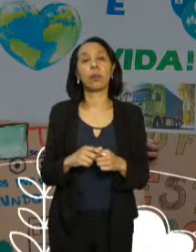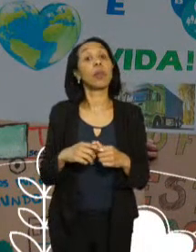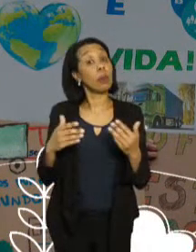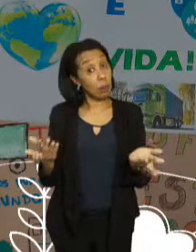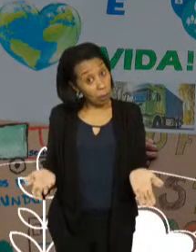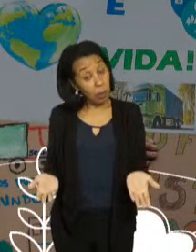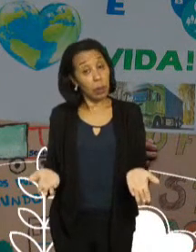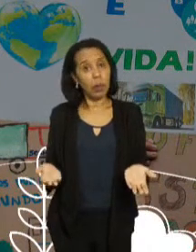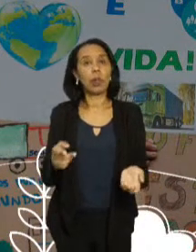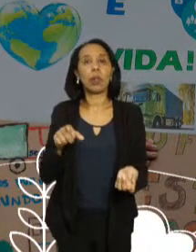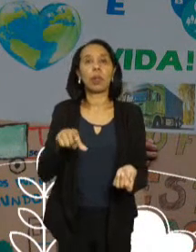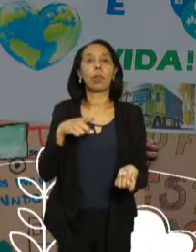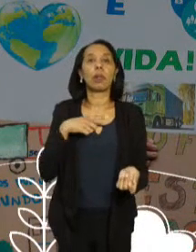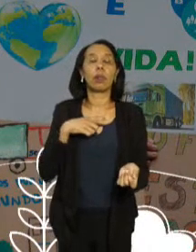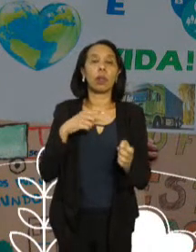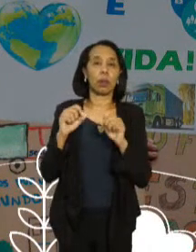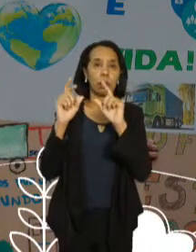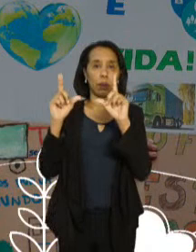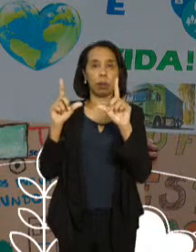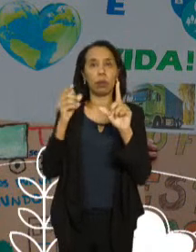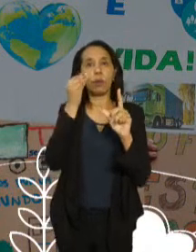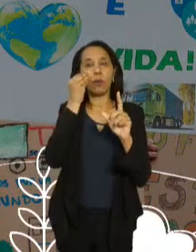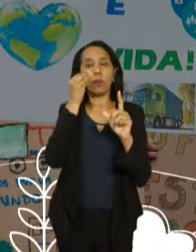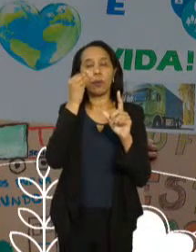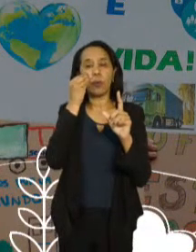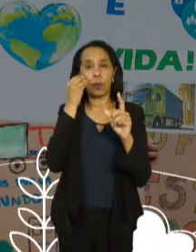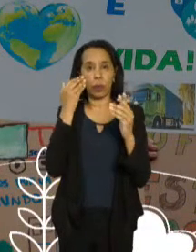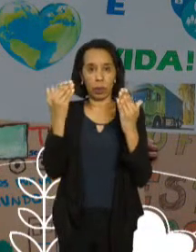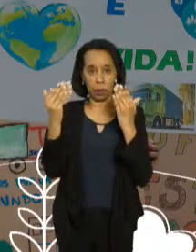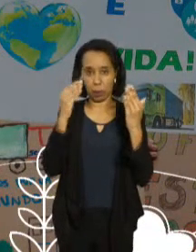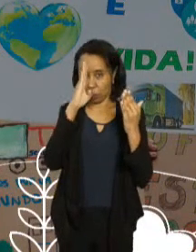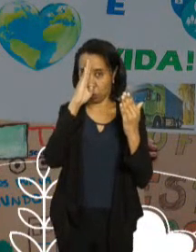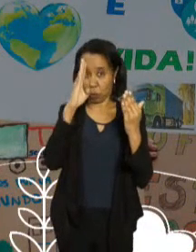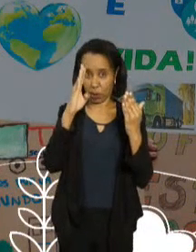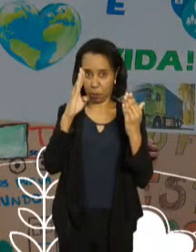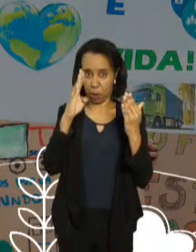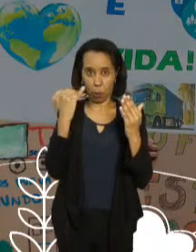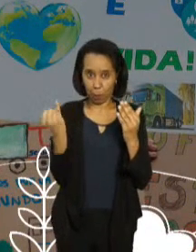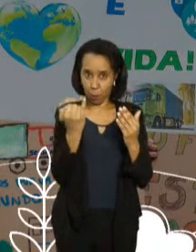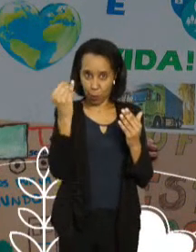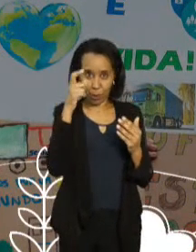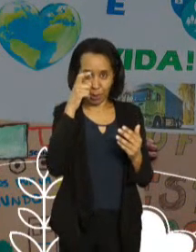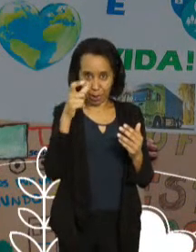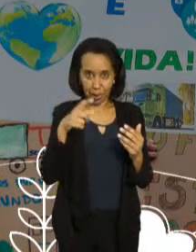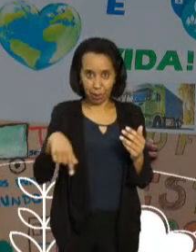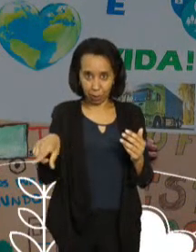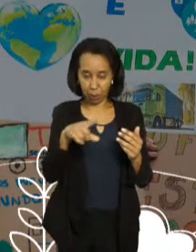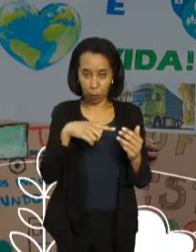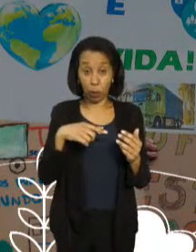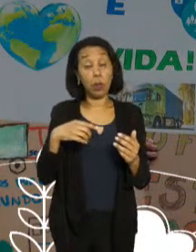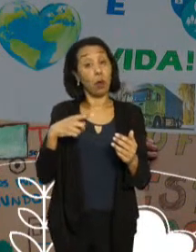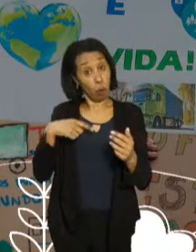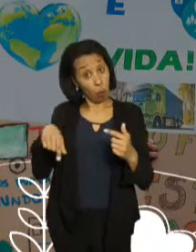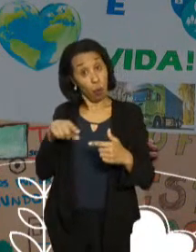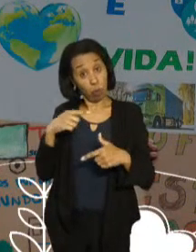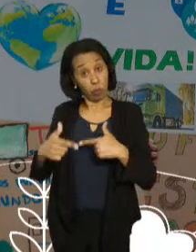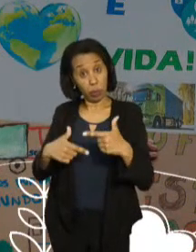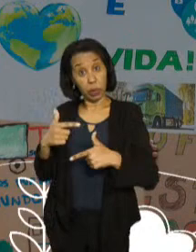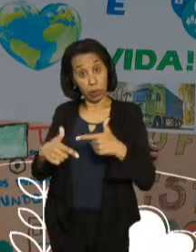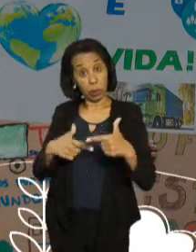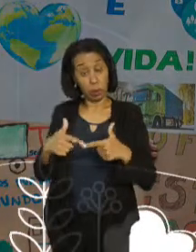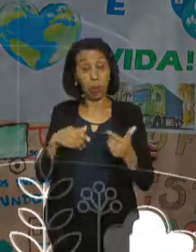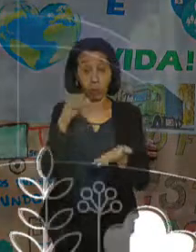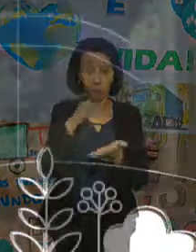E com isso, nós vamos então para o ponto que nos interessa. O fato de nós trabalharmos hoje dentro de